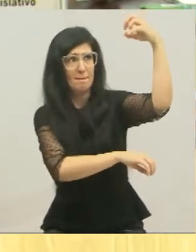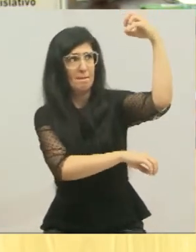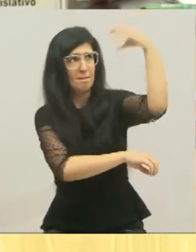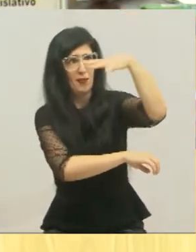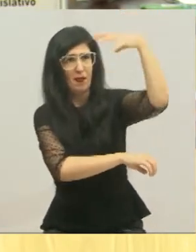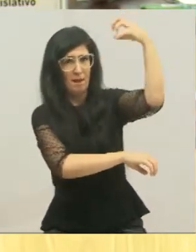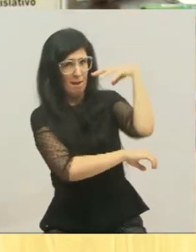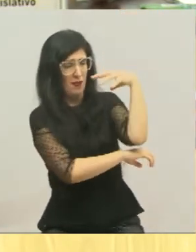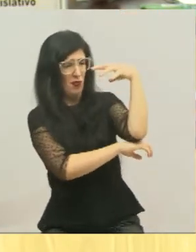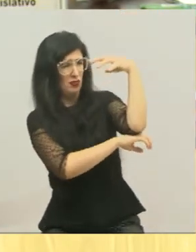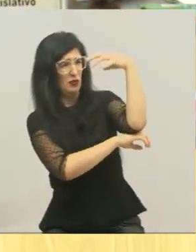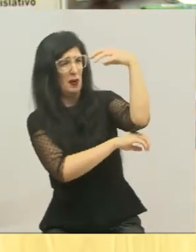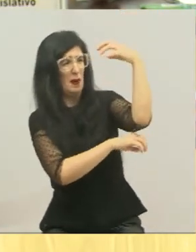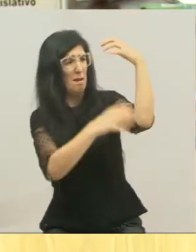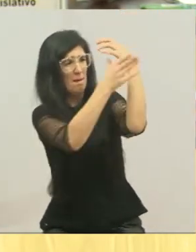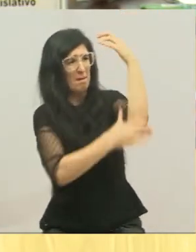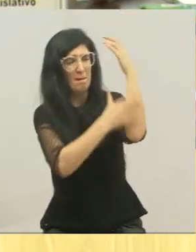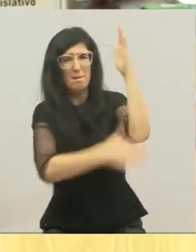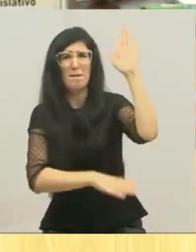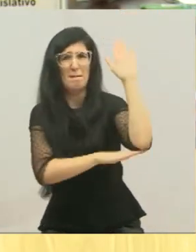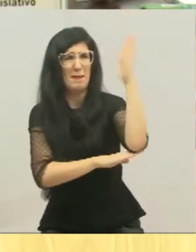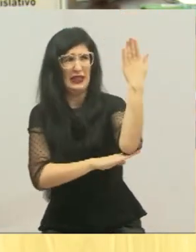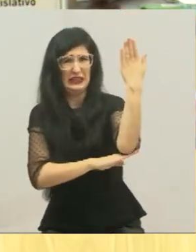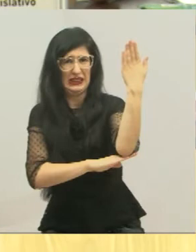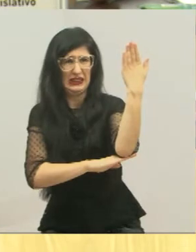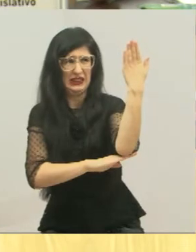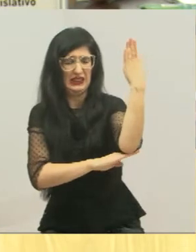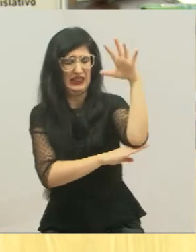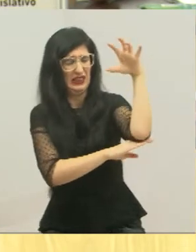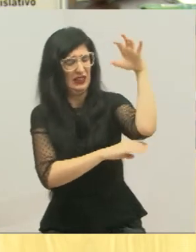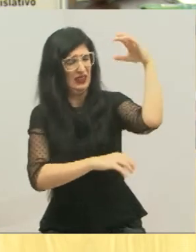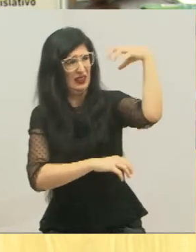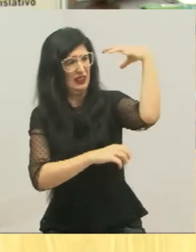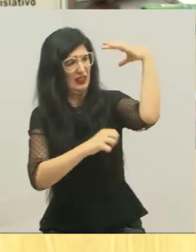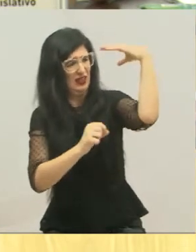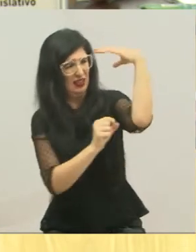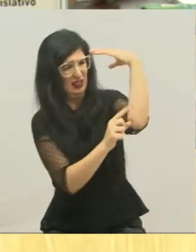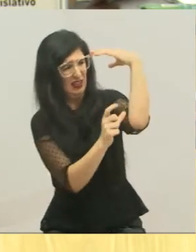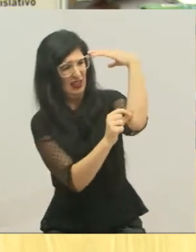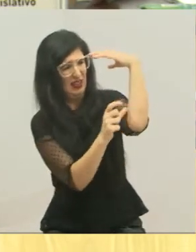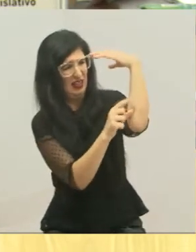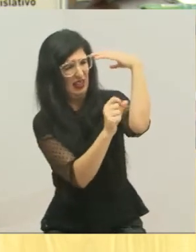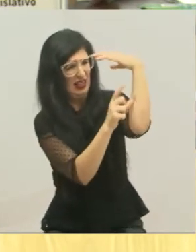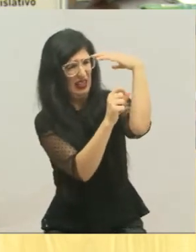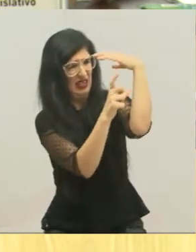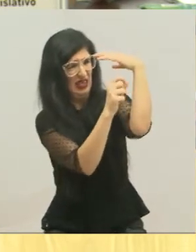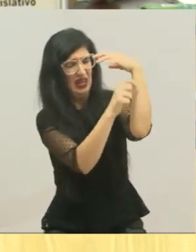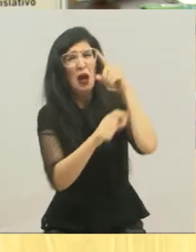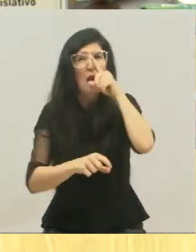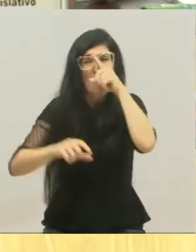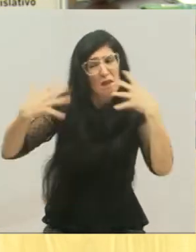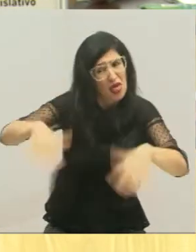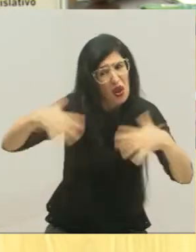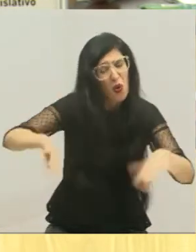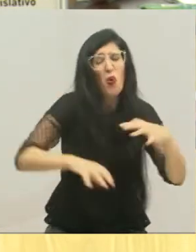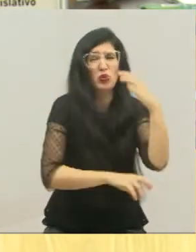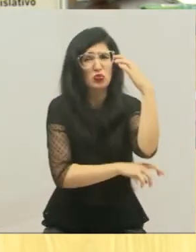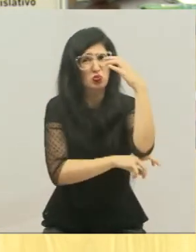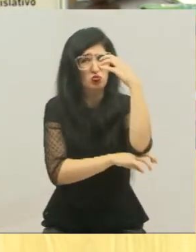de cupins, apresentando risco de queda, na rua Manuel Inácio da Silva Varenga, em frente ao